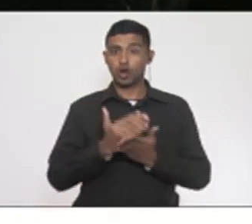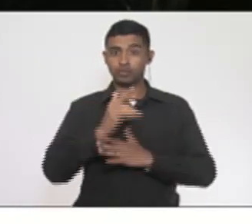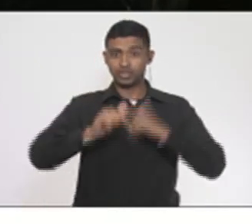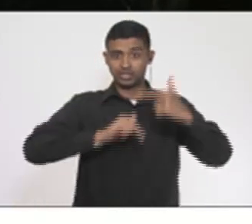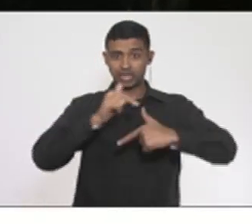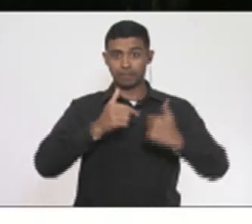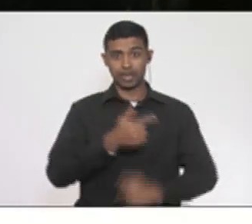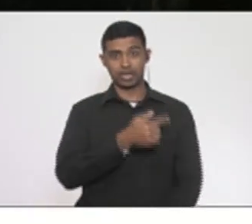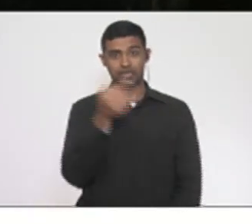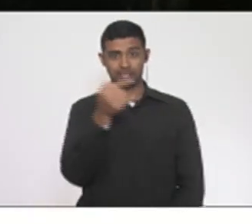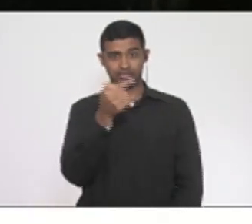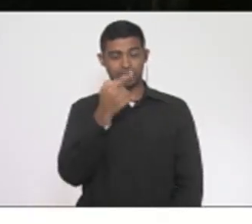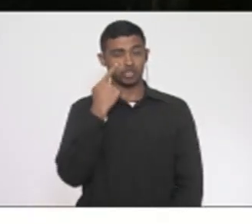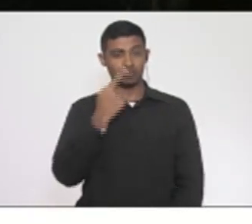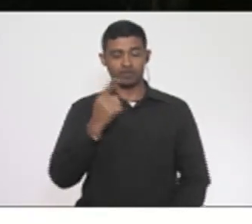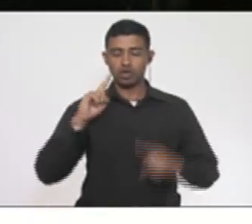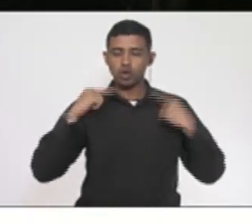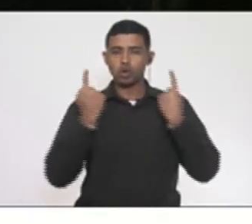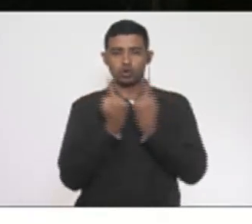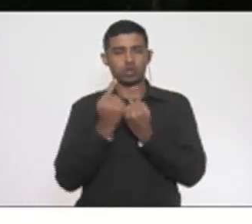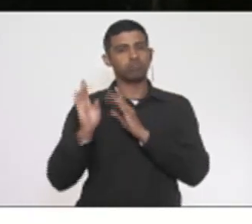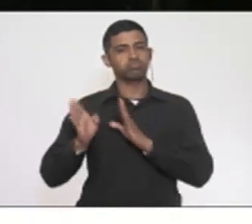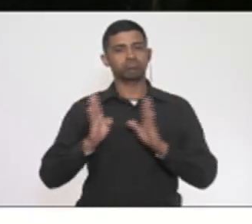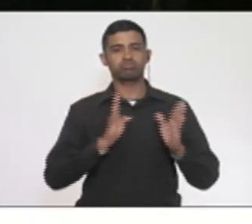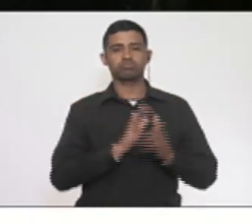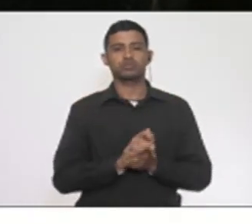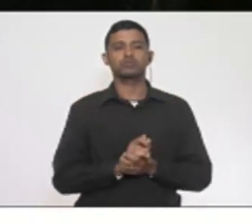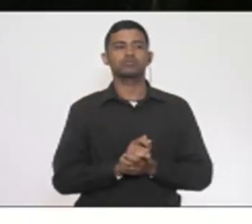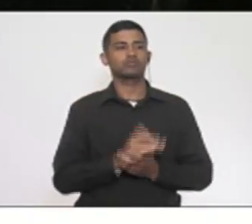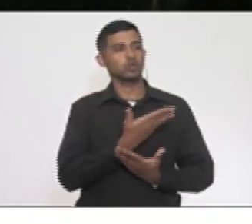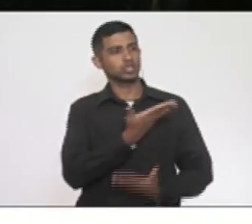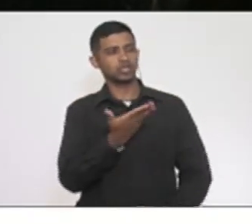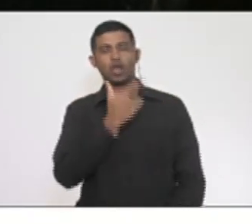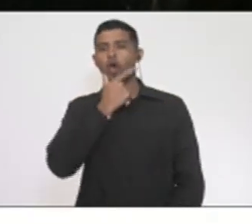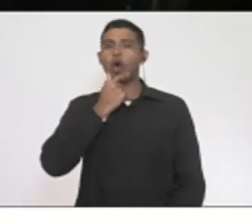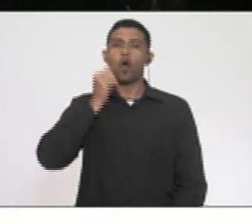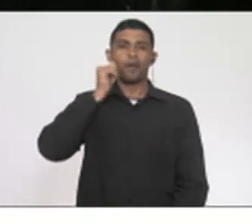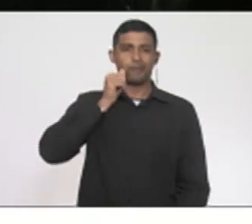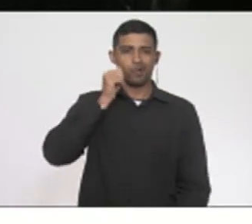da 7ª reunião ordinária. Senhoras e senhores,